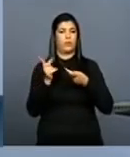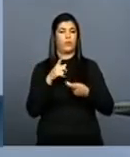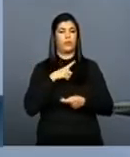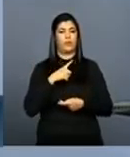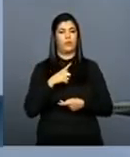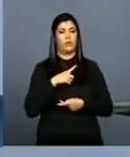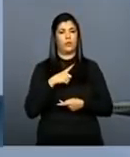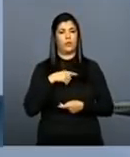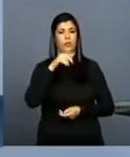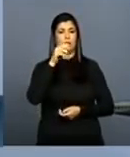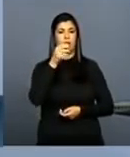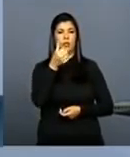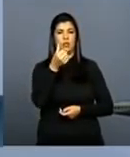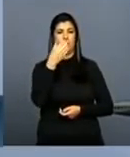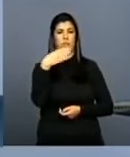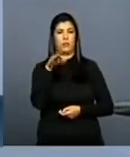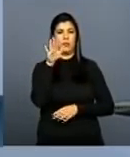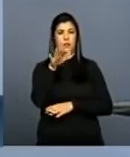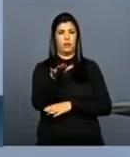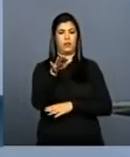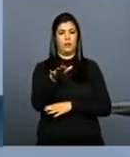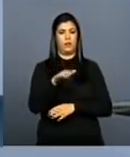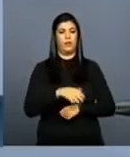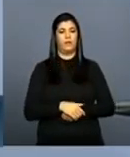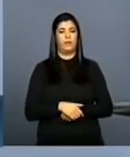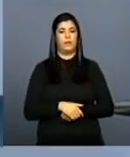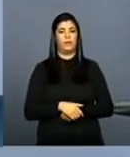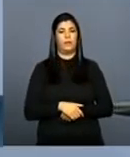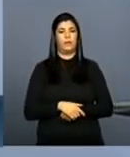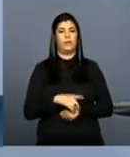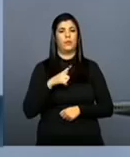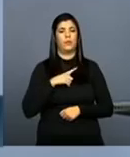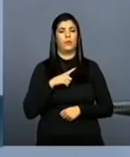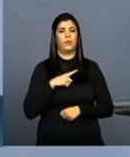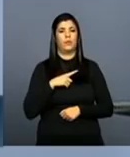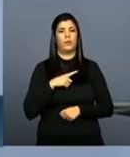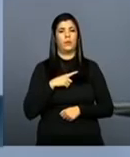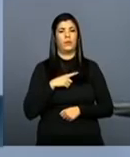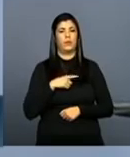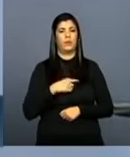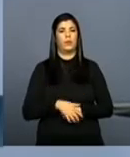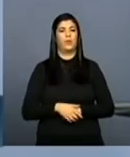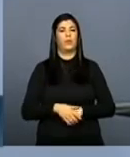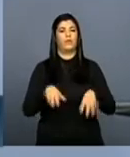às 18h30... É aqui, Marcelo? O lançamento